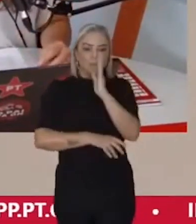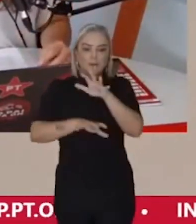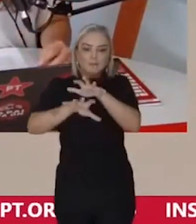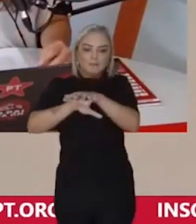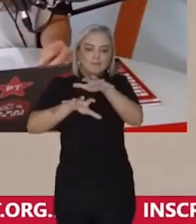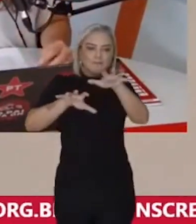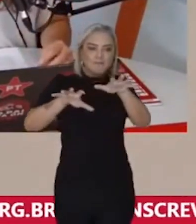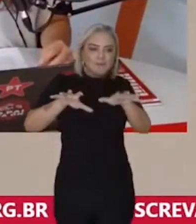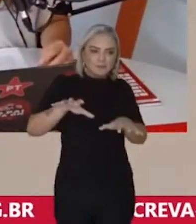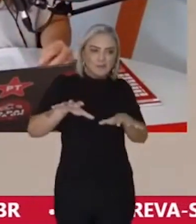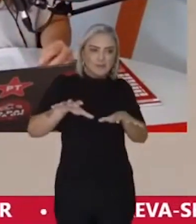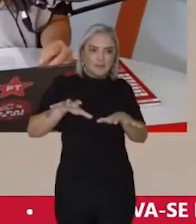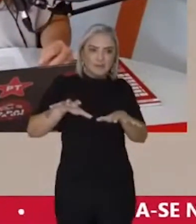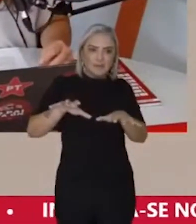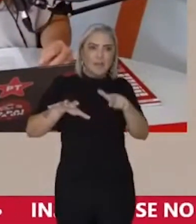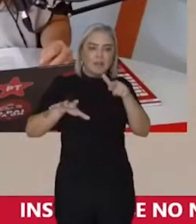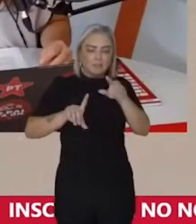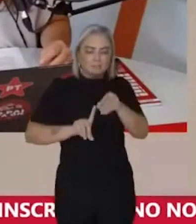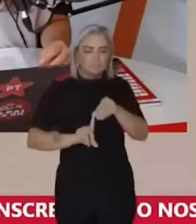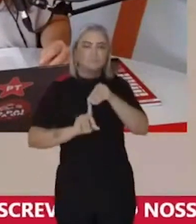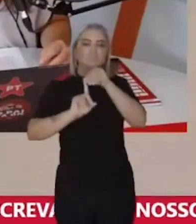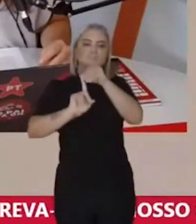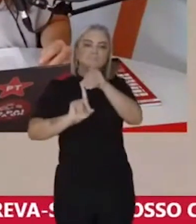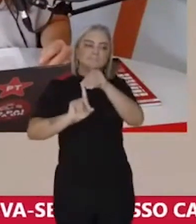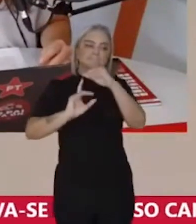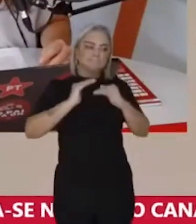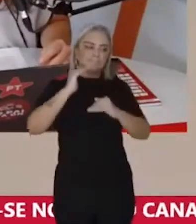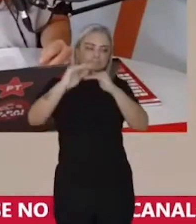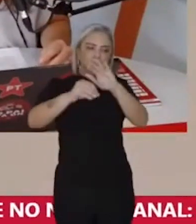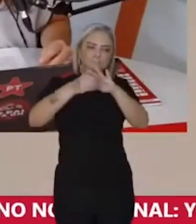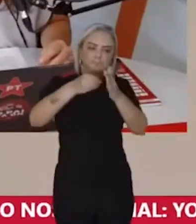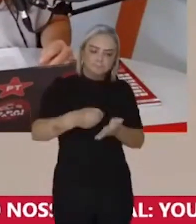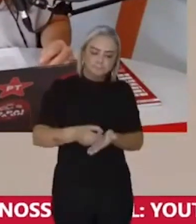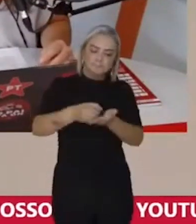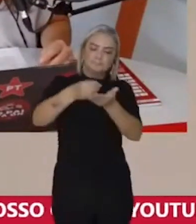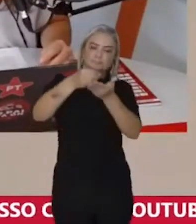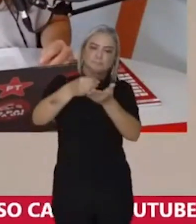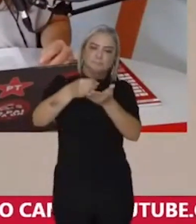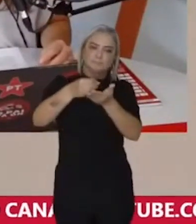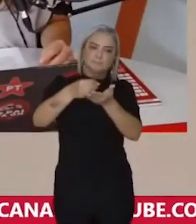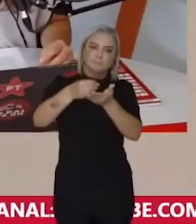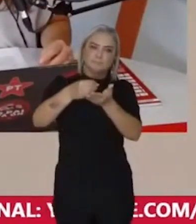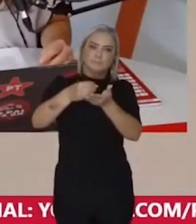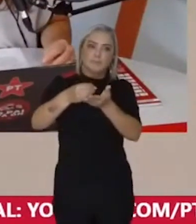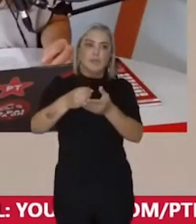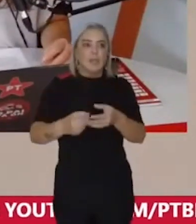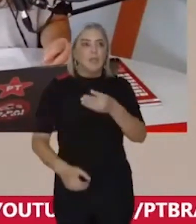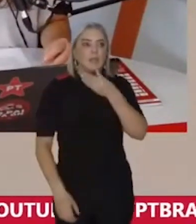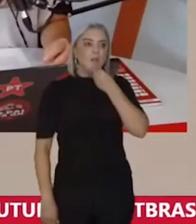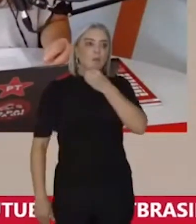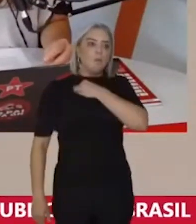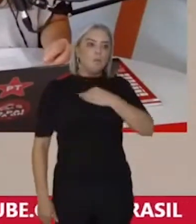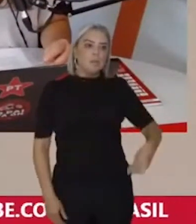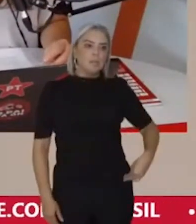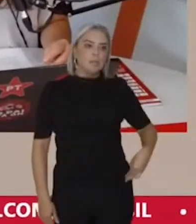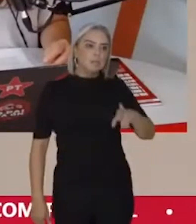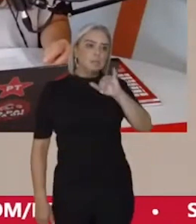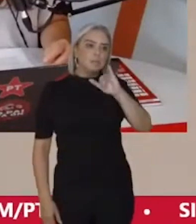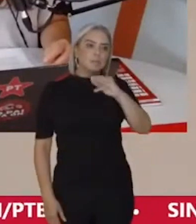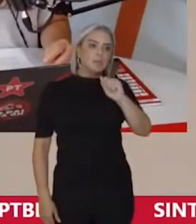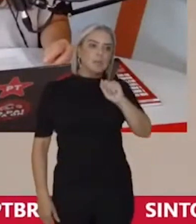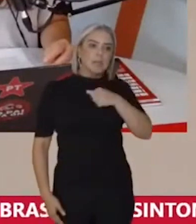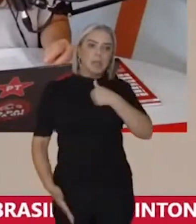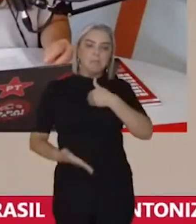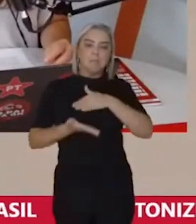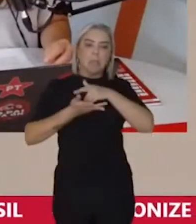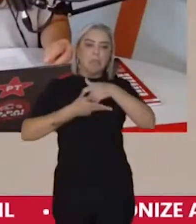fronteira, protagonizando o desenvolvimento sustentável, né? E o ministro Ricardo Salles simplesmente passou por